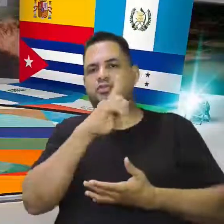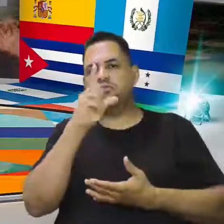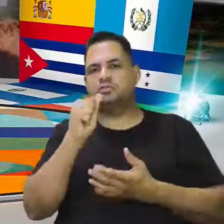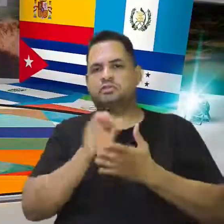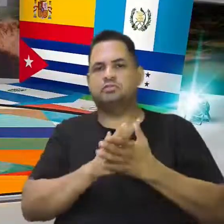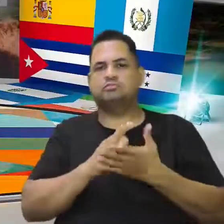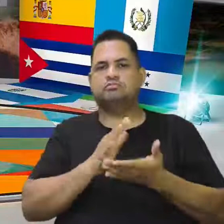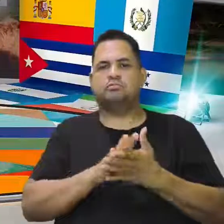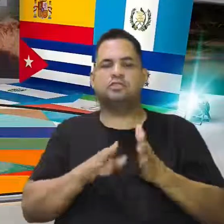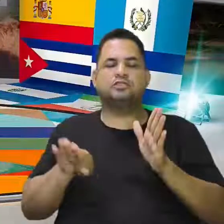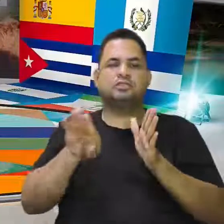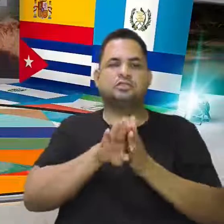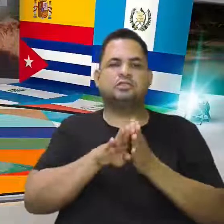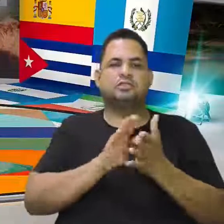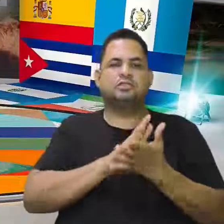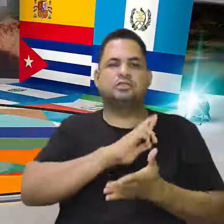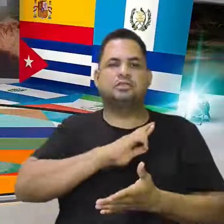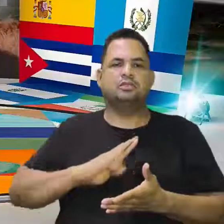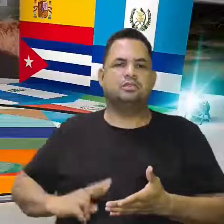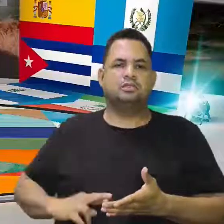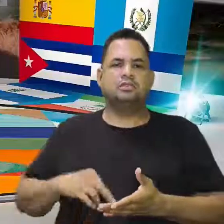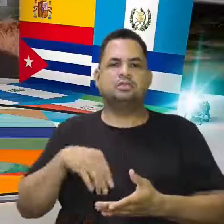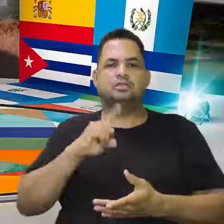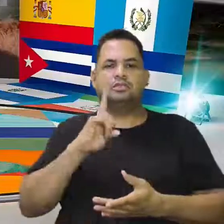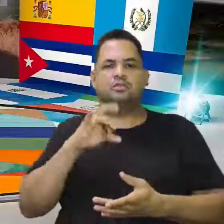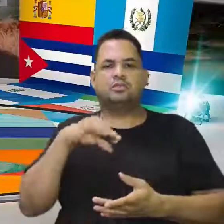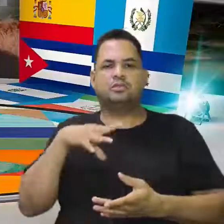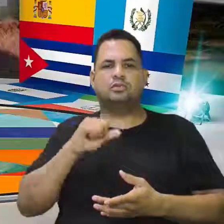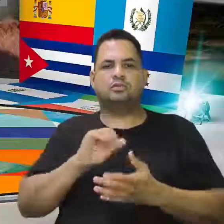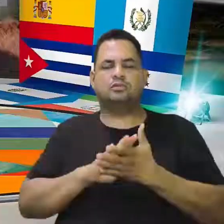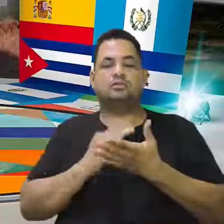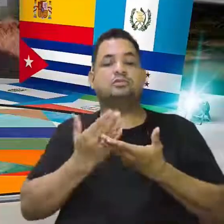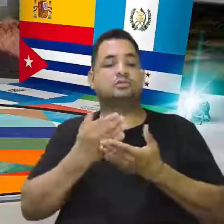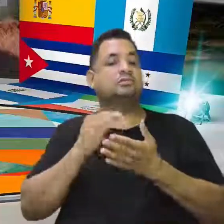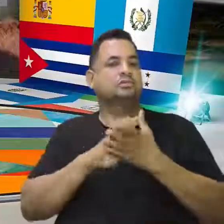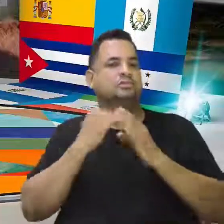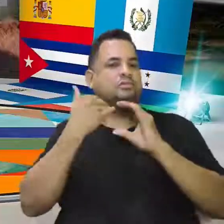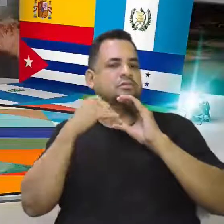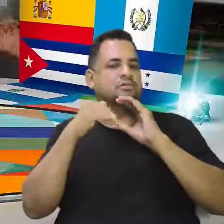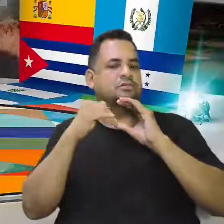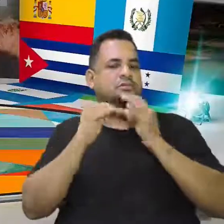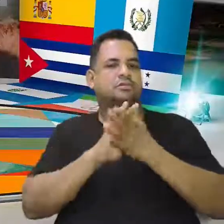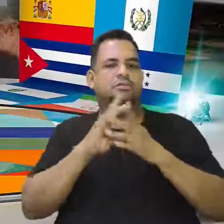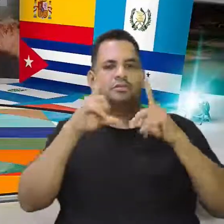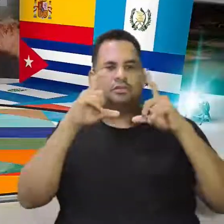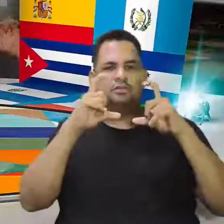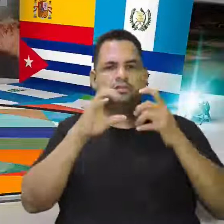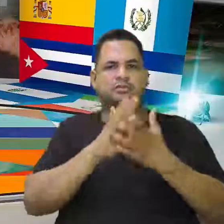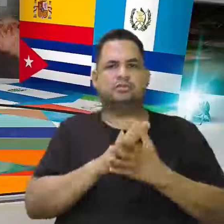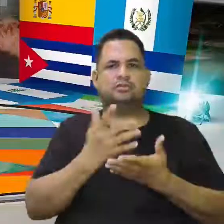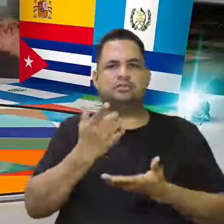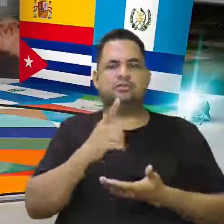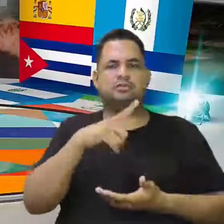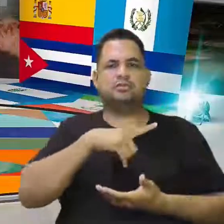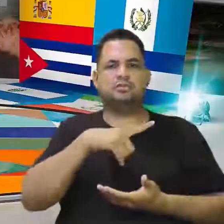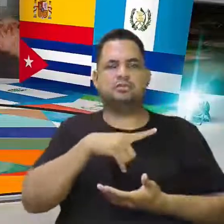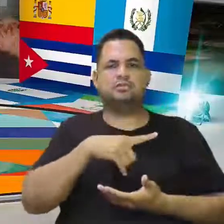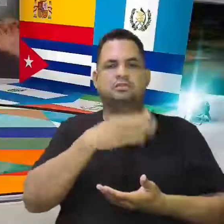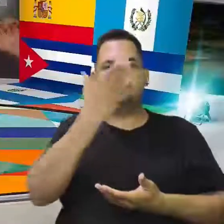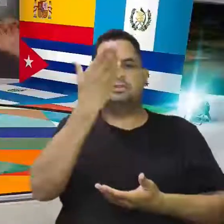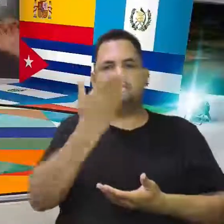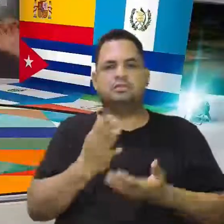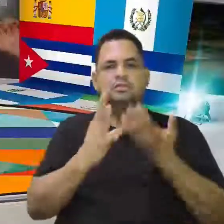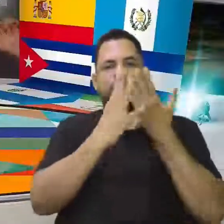na República Dominicana. Mas vale a pena, e se vocês forem, manda as fotos pra gente saber. Quem Tá sabe, bom? né? Vocês têm aqui